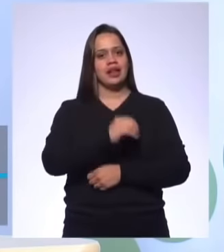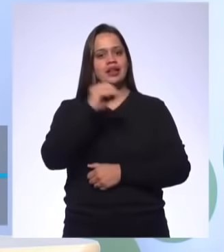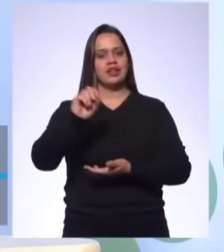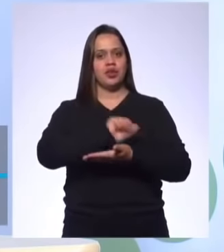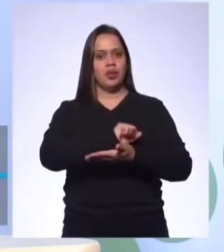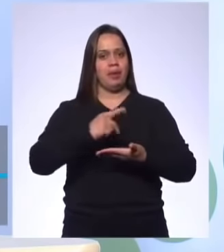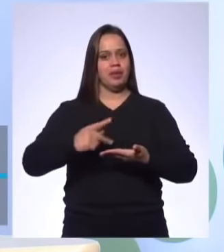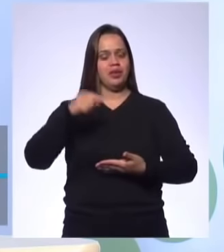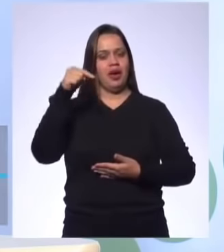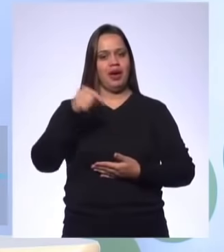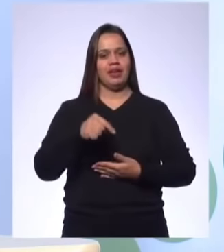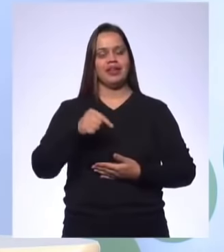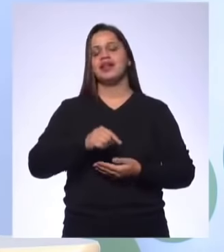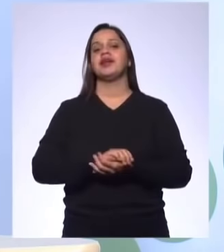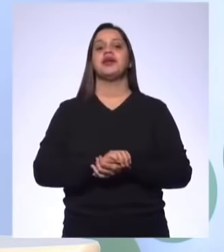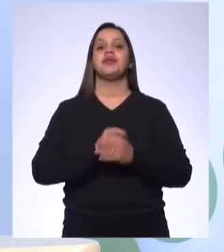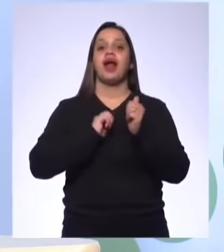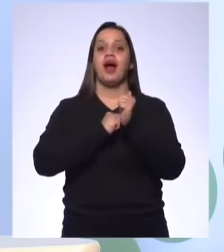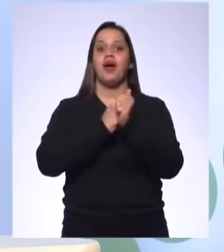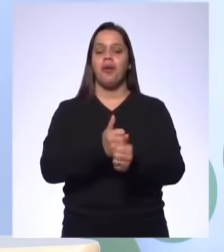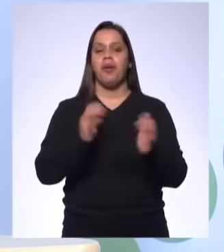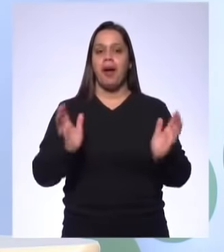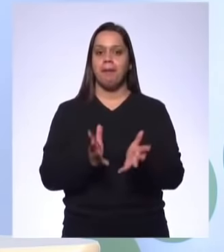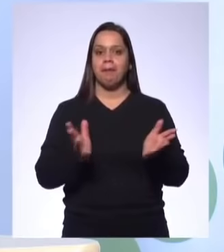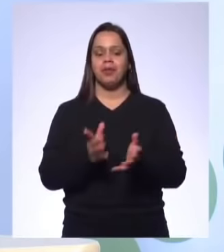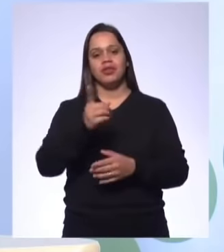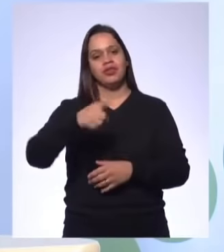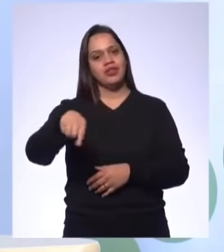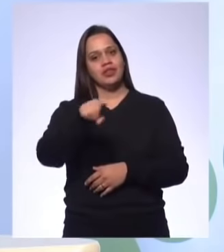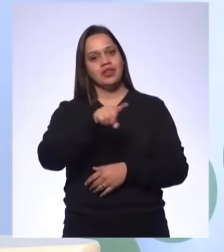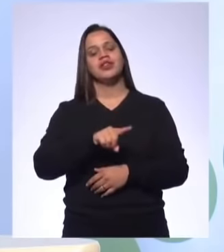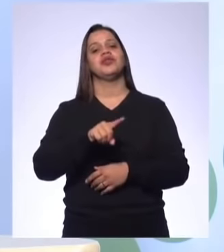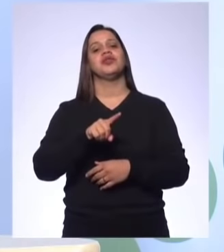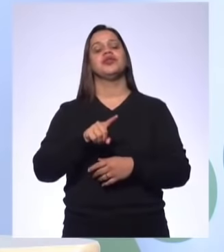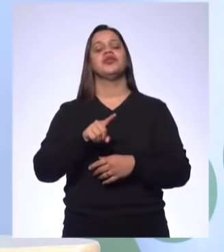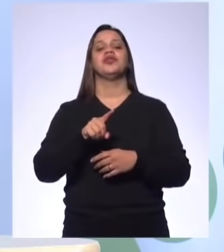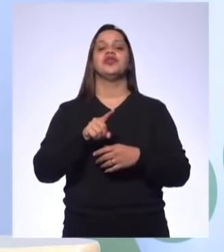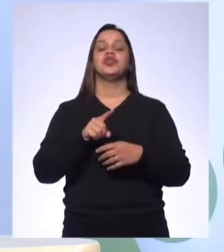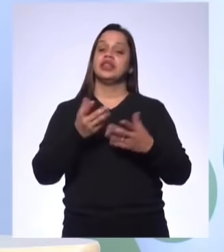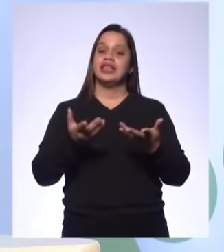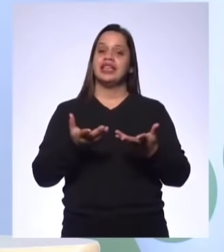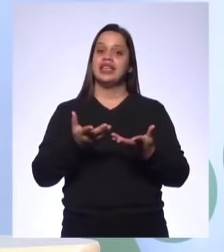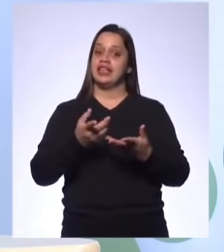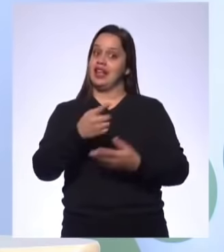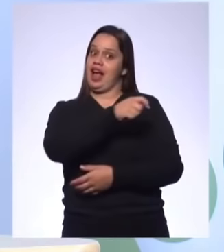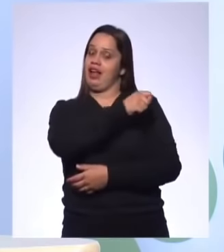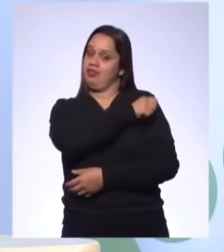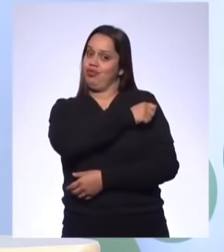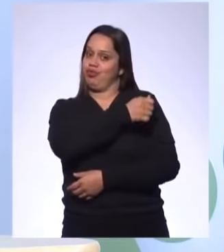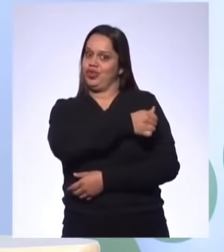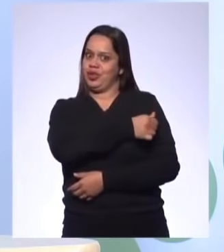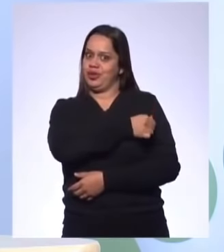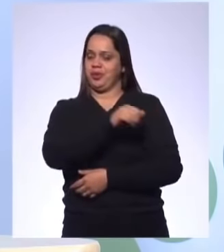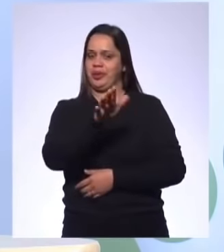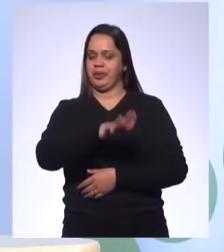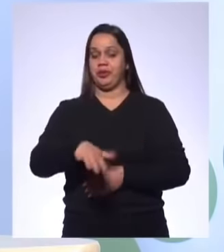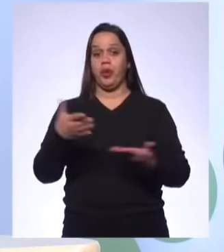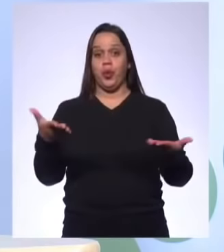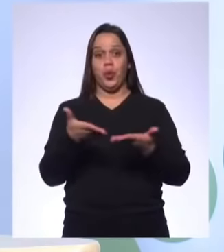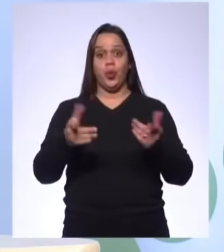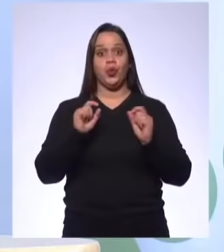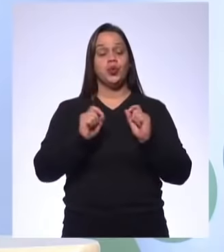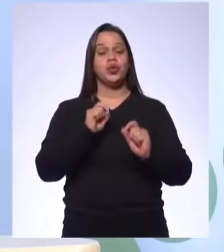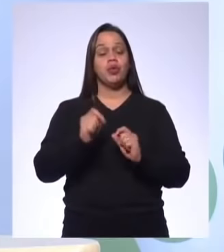aplicativo do Centro de Mídias, para motivar aí a garotada, os estudantes do sexto ano. Hoje nós iremos